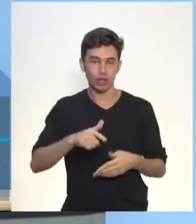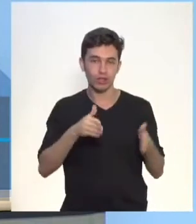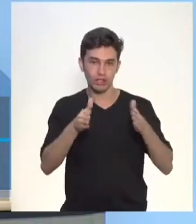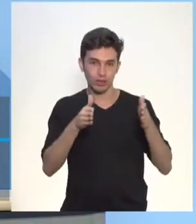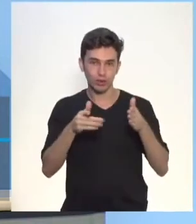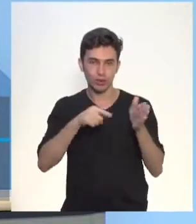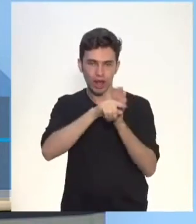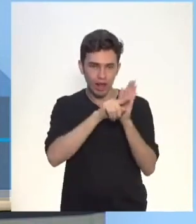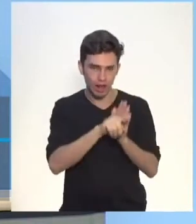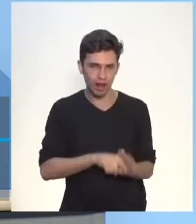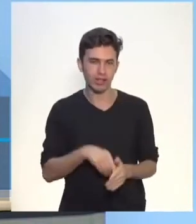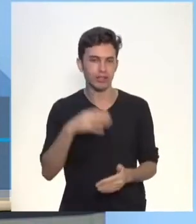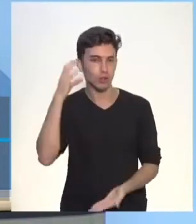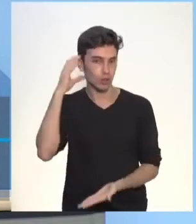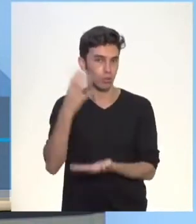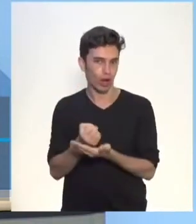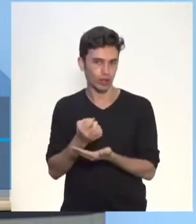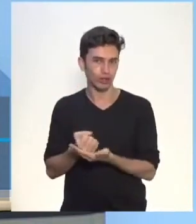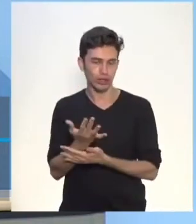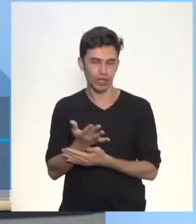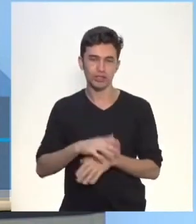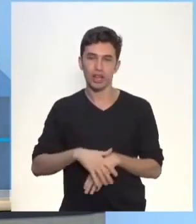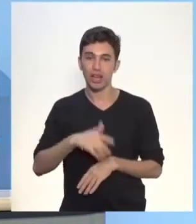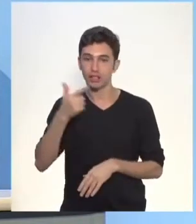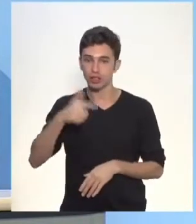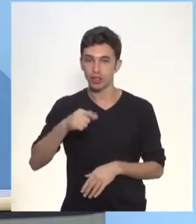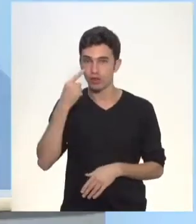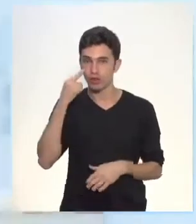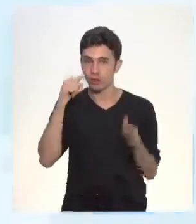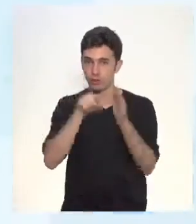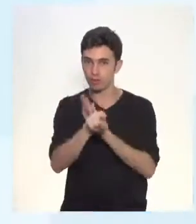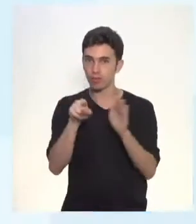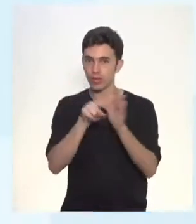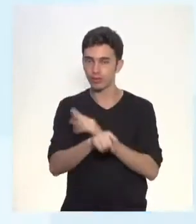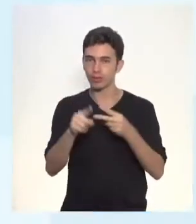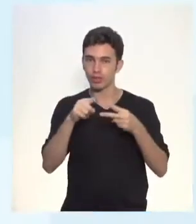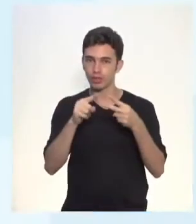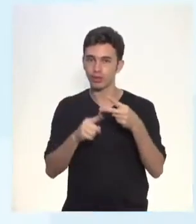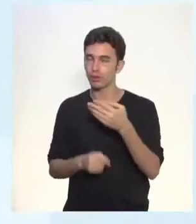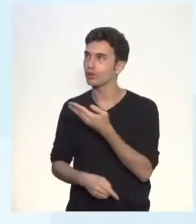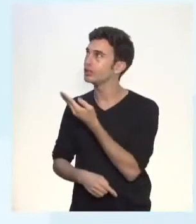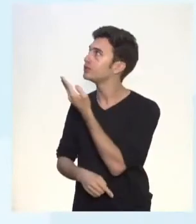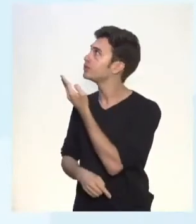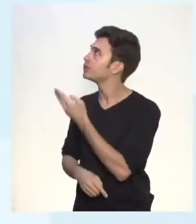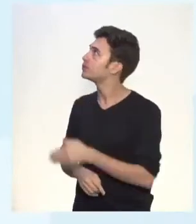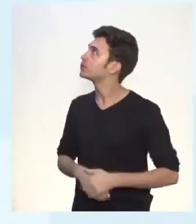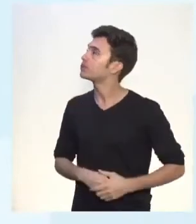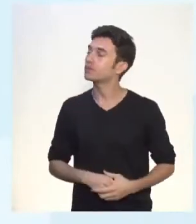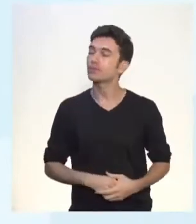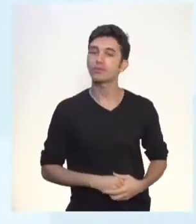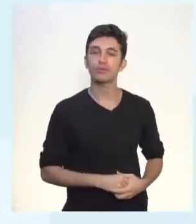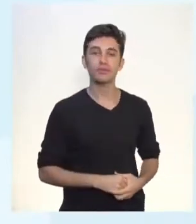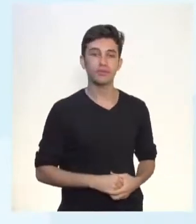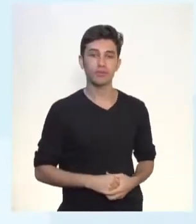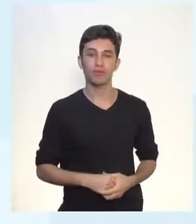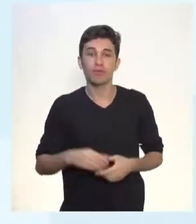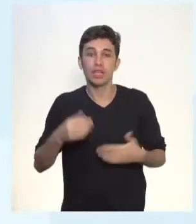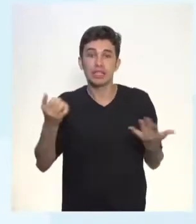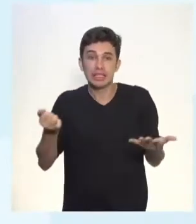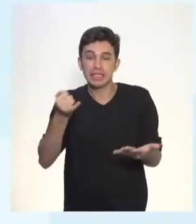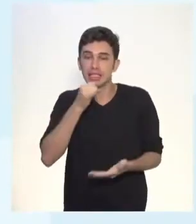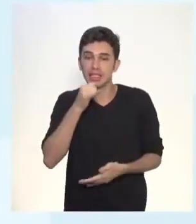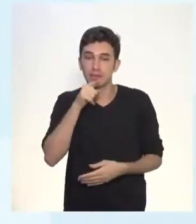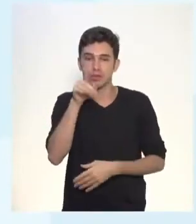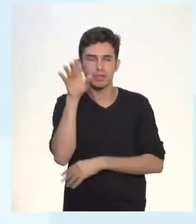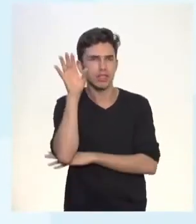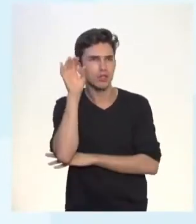é o podcast. Bom, agora nós temos aí mais duas perguntas, né, analisando ainda esse podcast. Se, ao ouvir esse